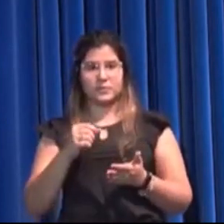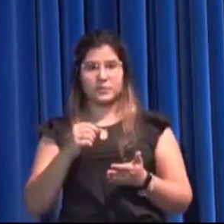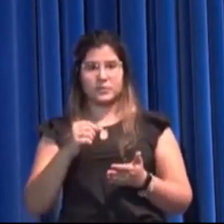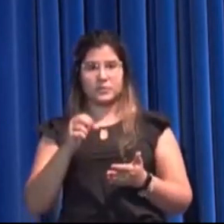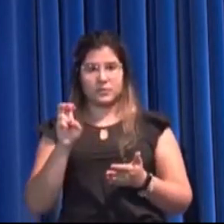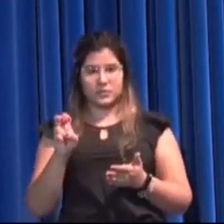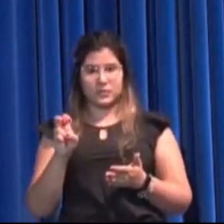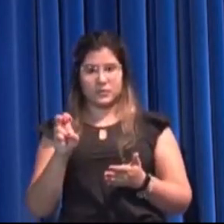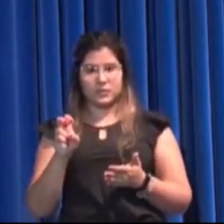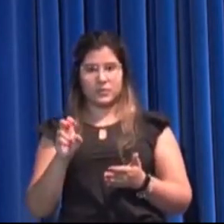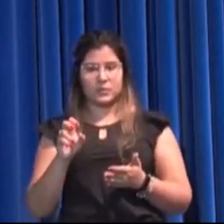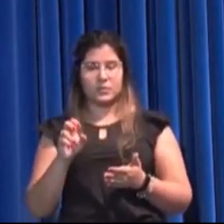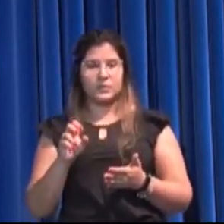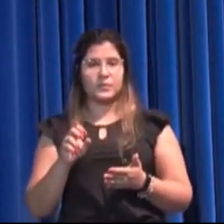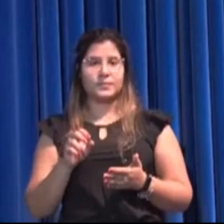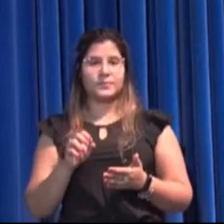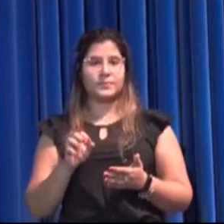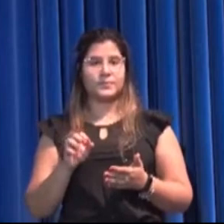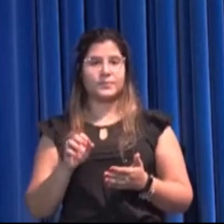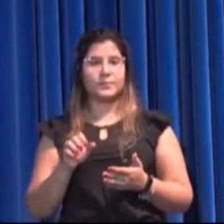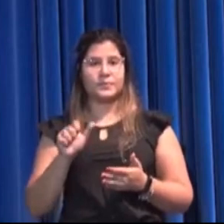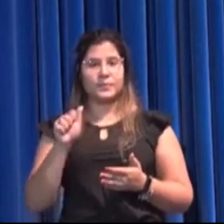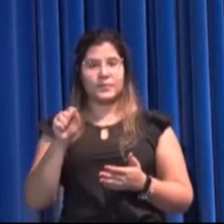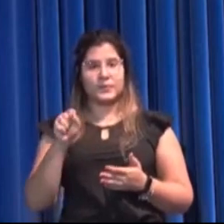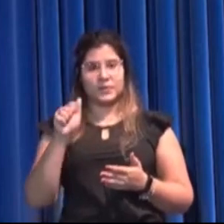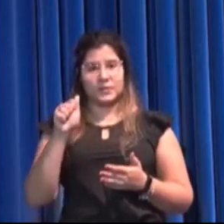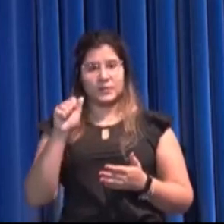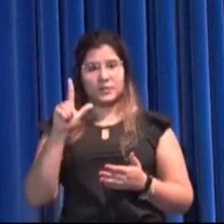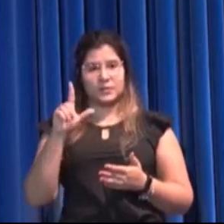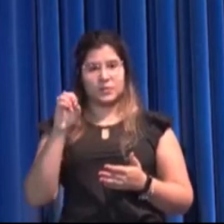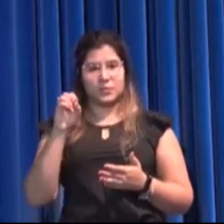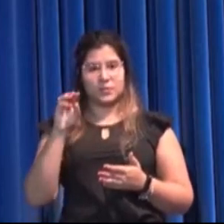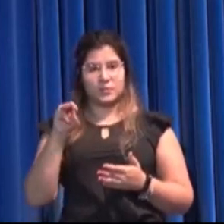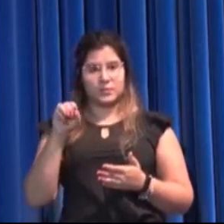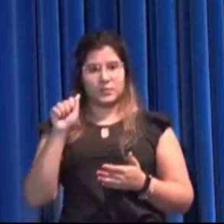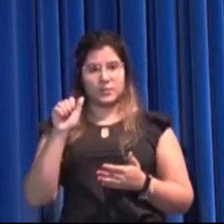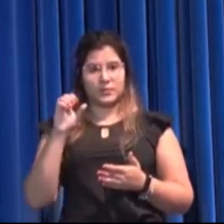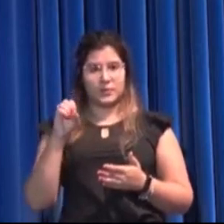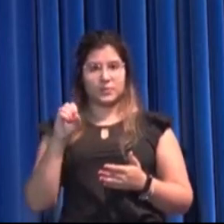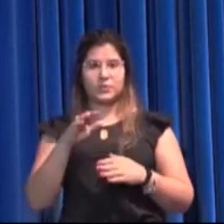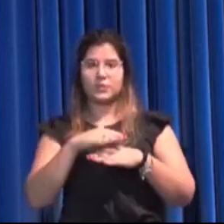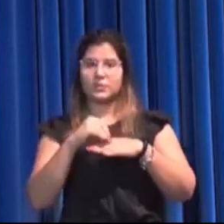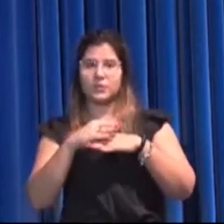e 2, Salomão convocou todos os anciãos de Israel.